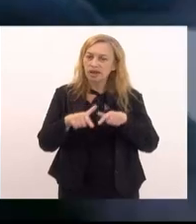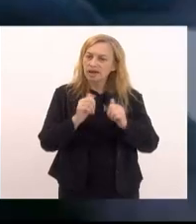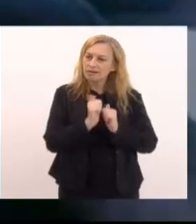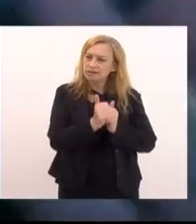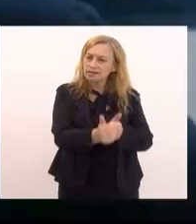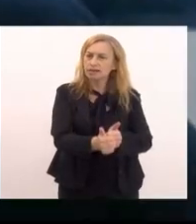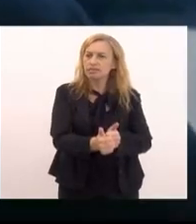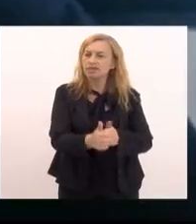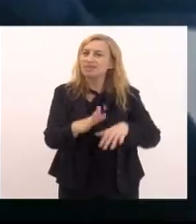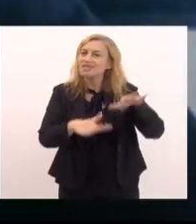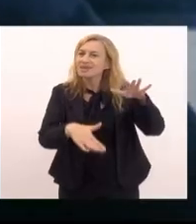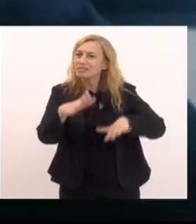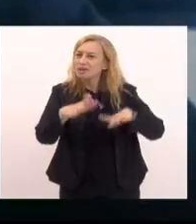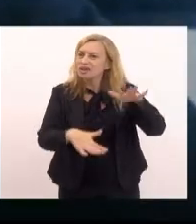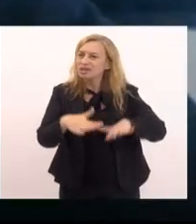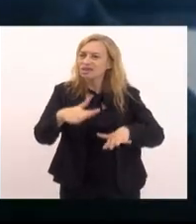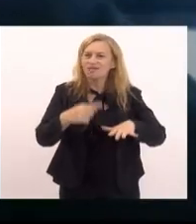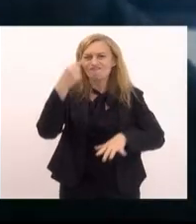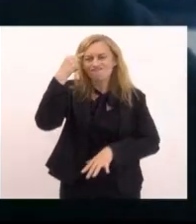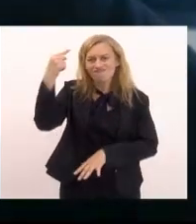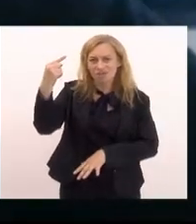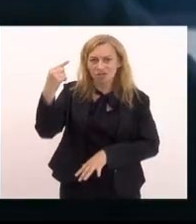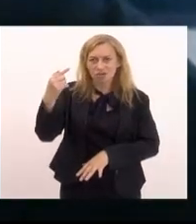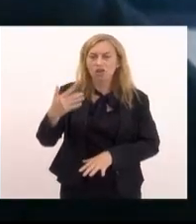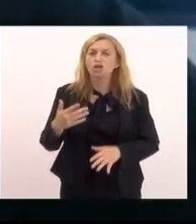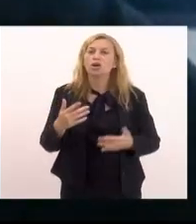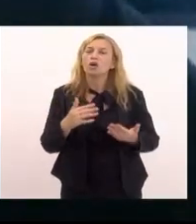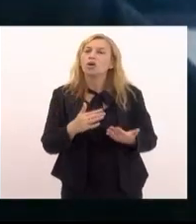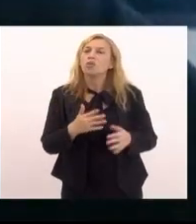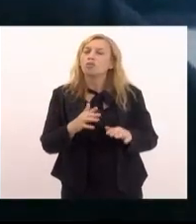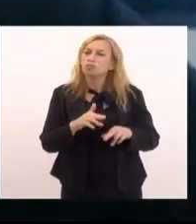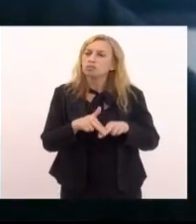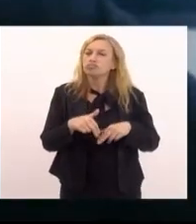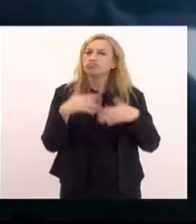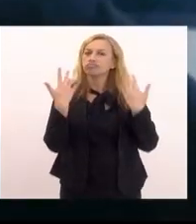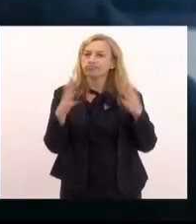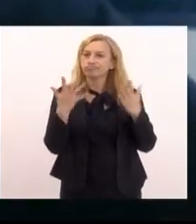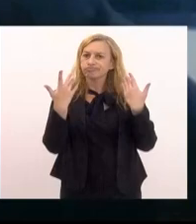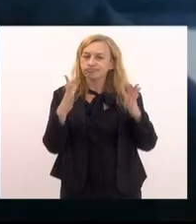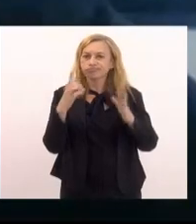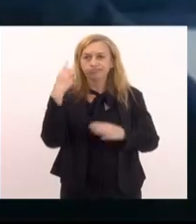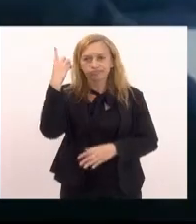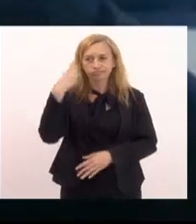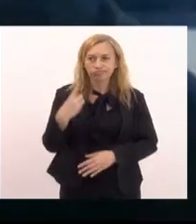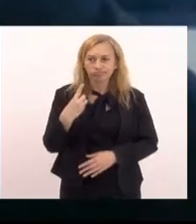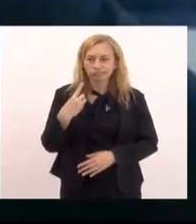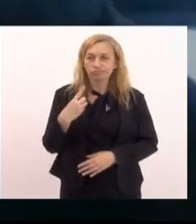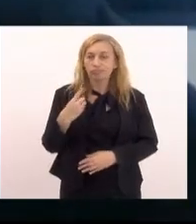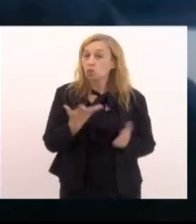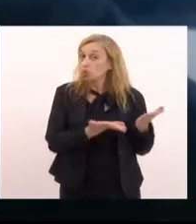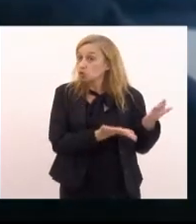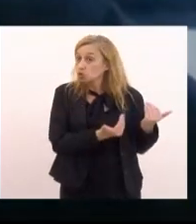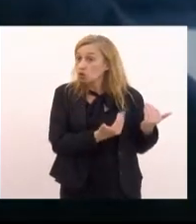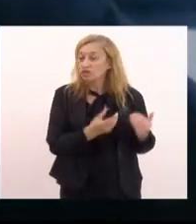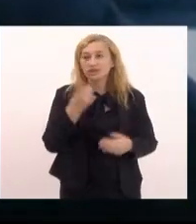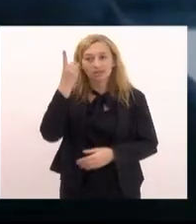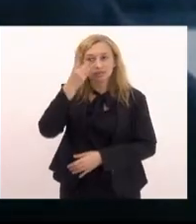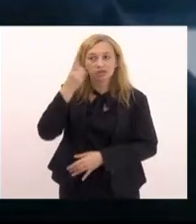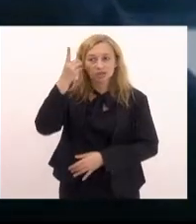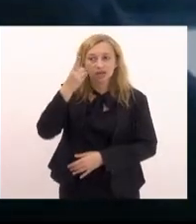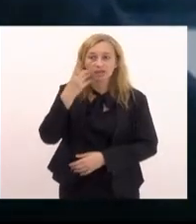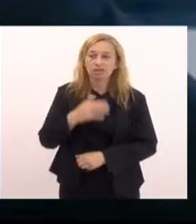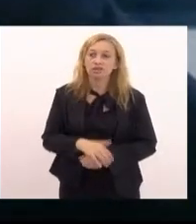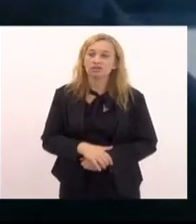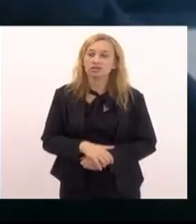linha, independente da questão ideológica. Por isso, eu queria parabenizar Dani Monteiro, uma jovem deputada,